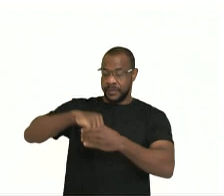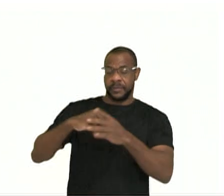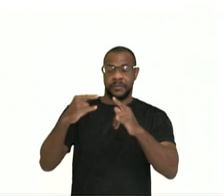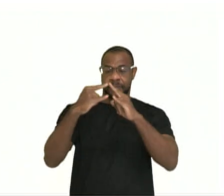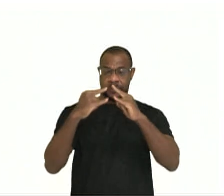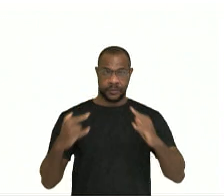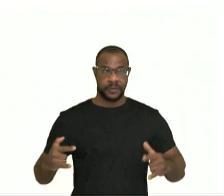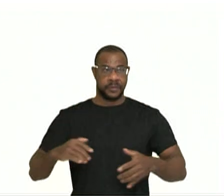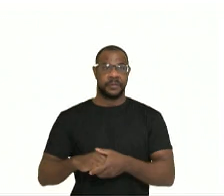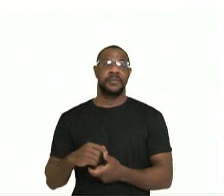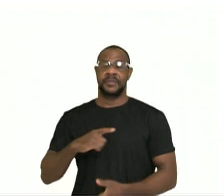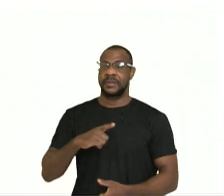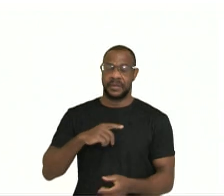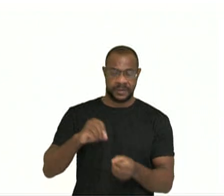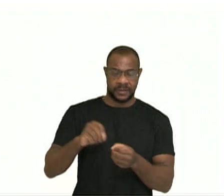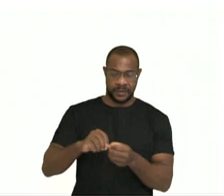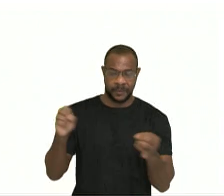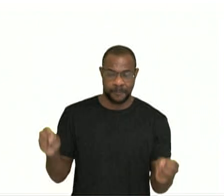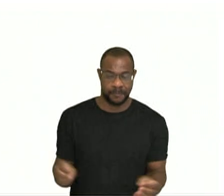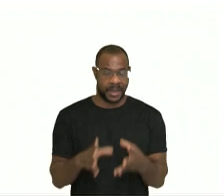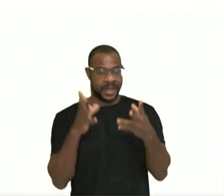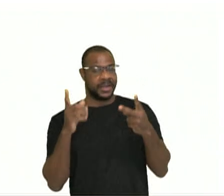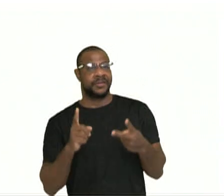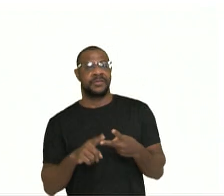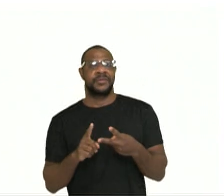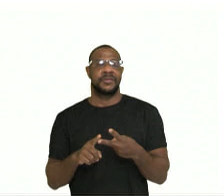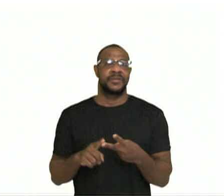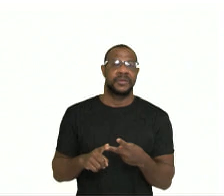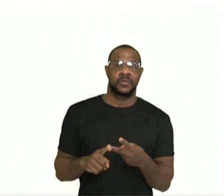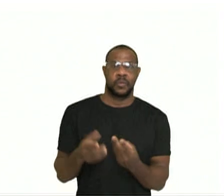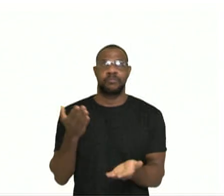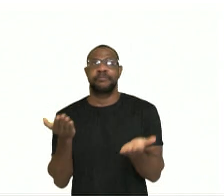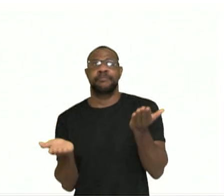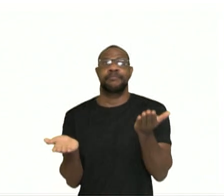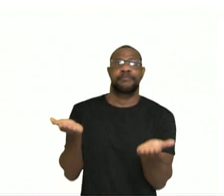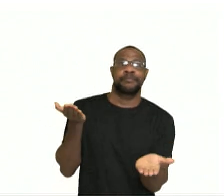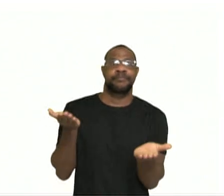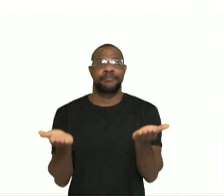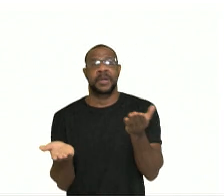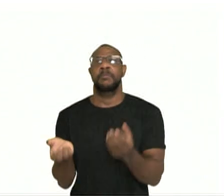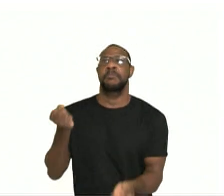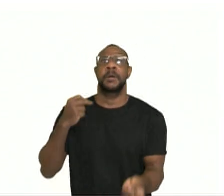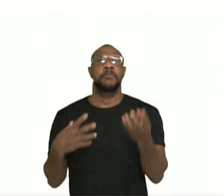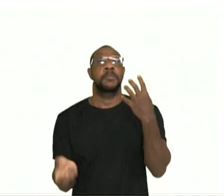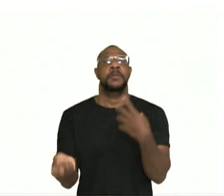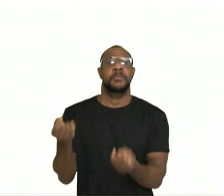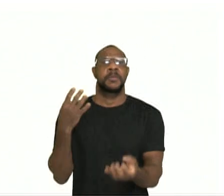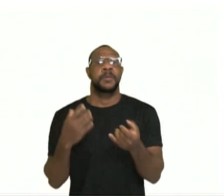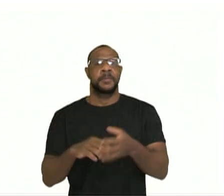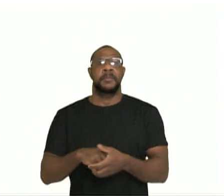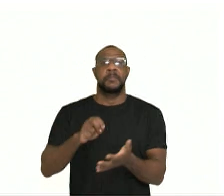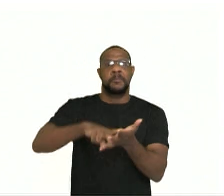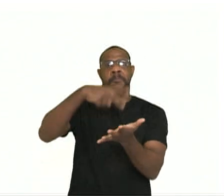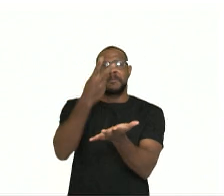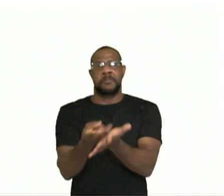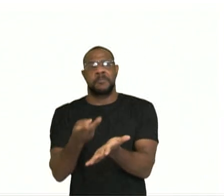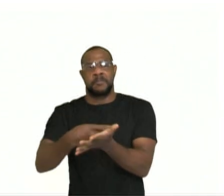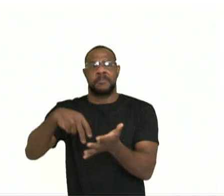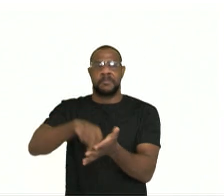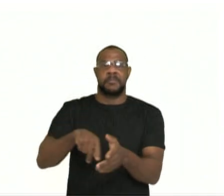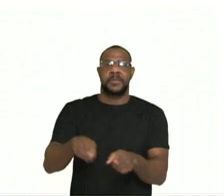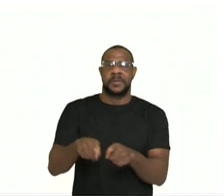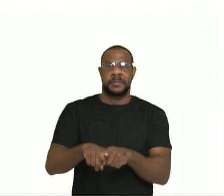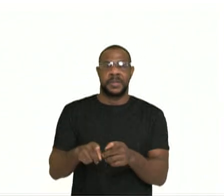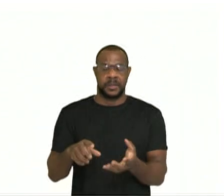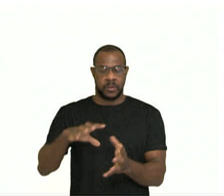entre eles, o mágico, o ilusionista, né, o equilibrista, malabarista, acróbata e o globo